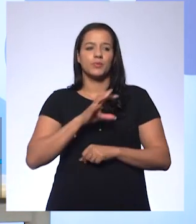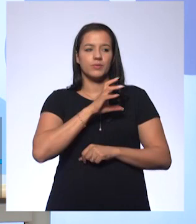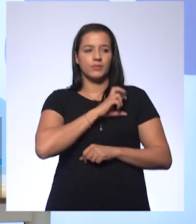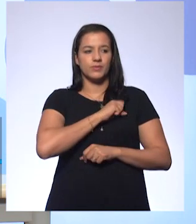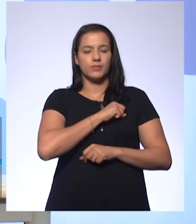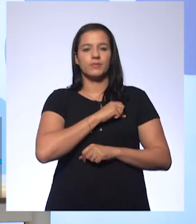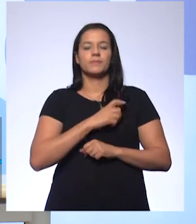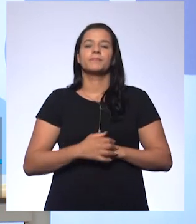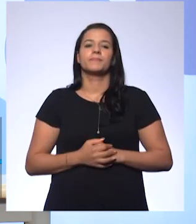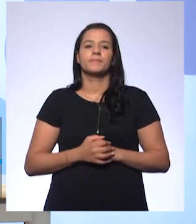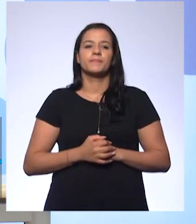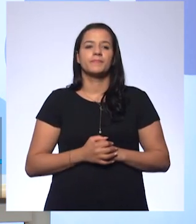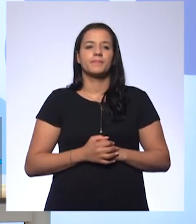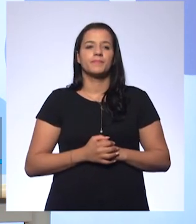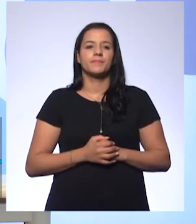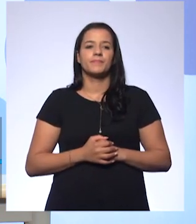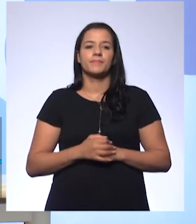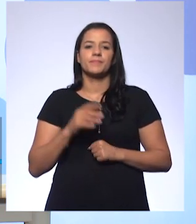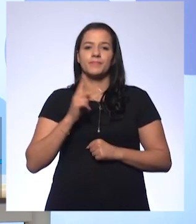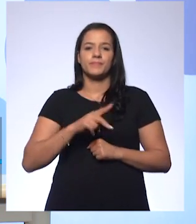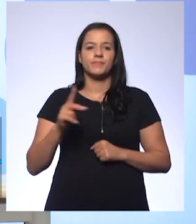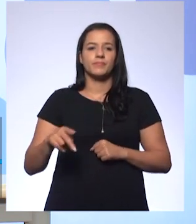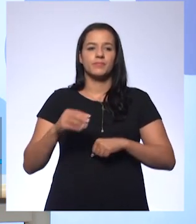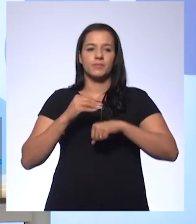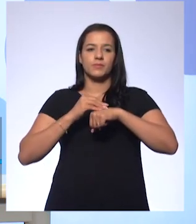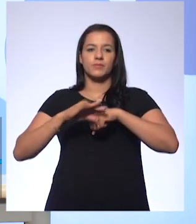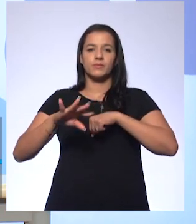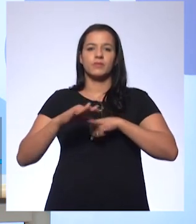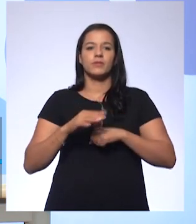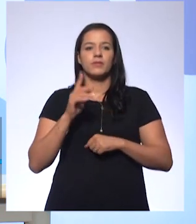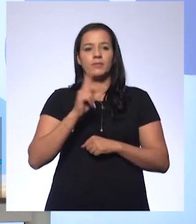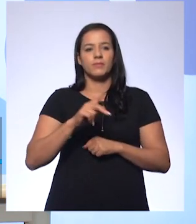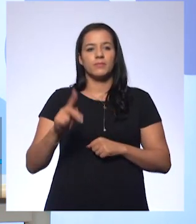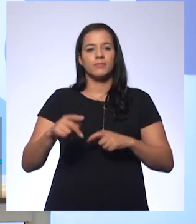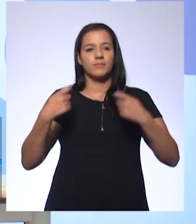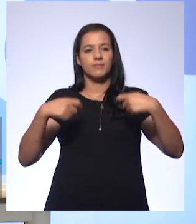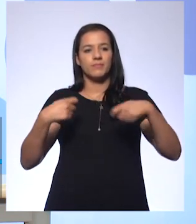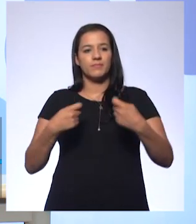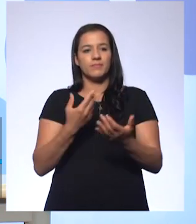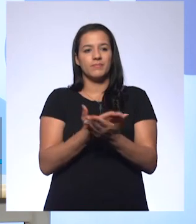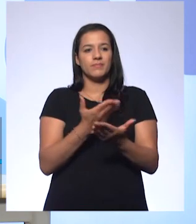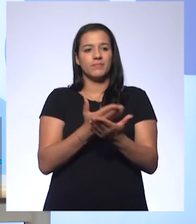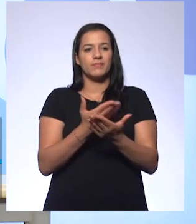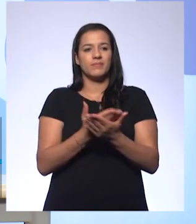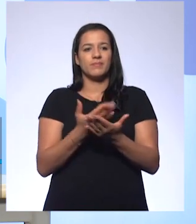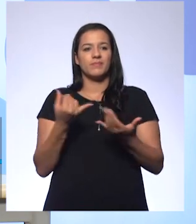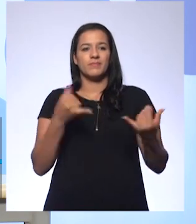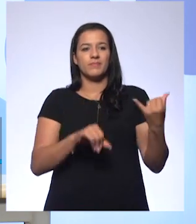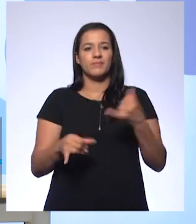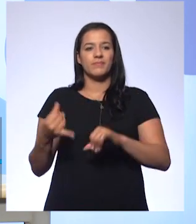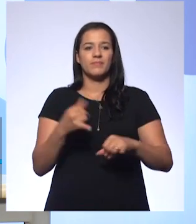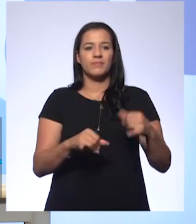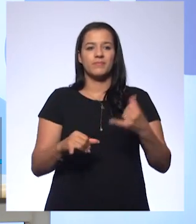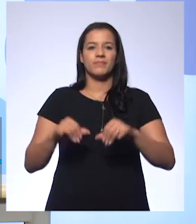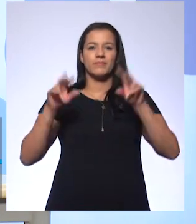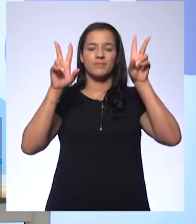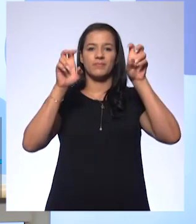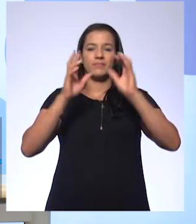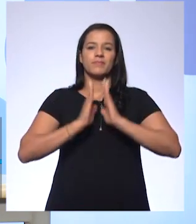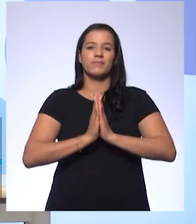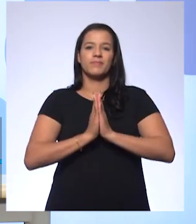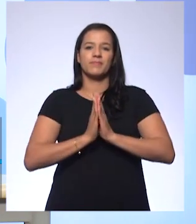parabéns, parabéns. Nossa, muitos parabéns aqui, professora. A senhora deve ficar feliz, porque está